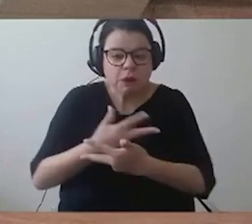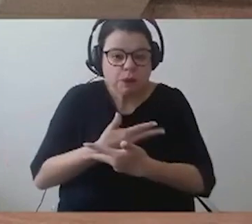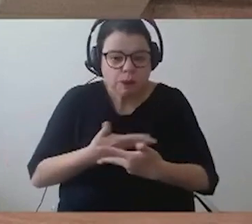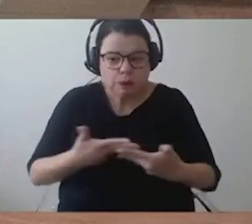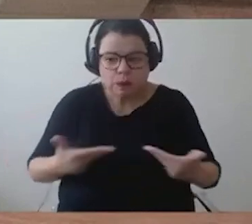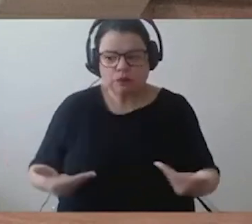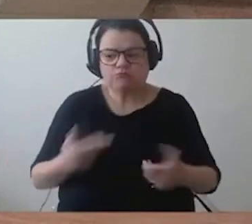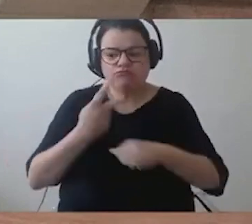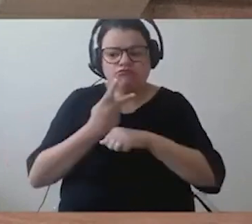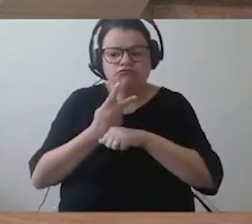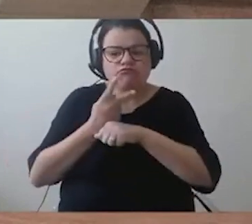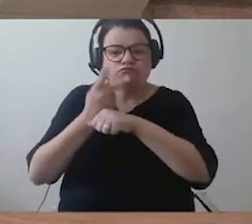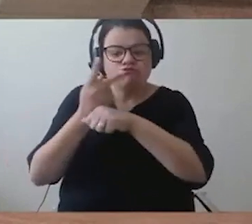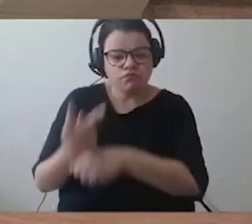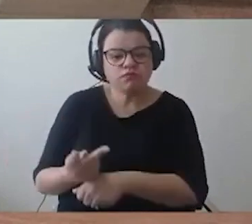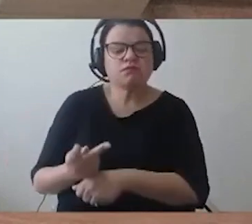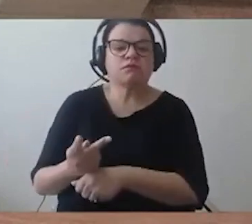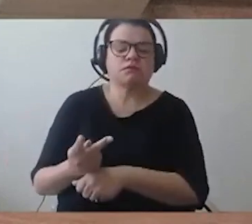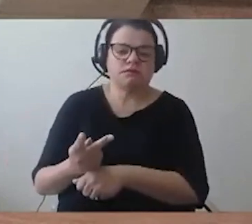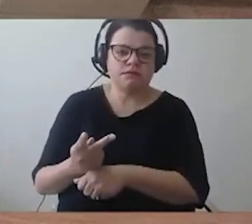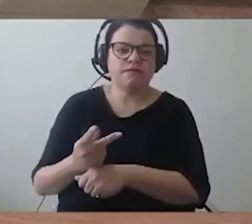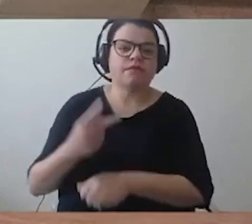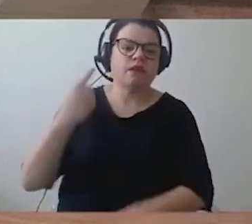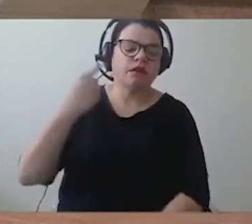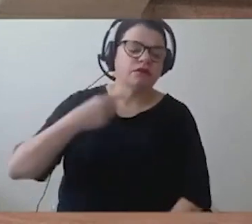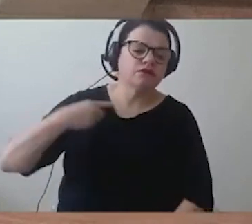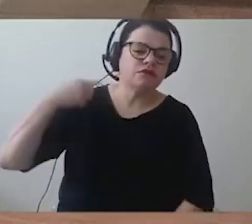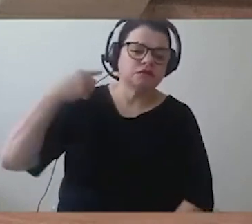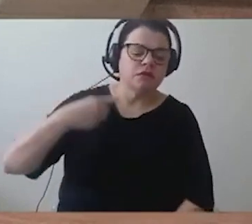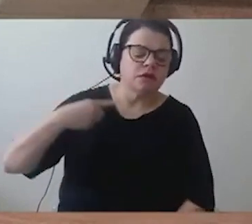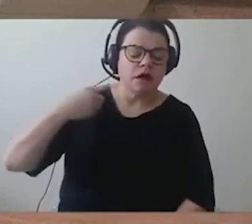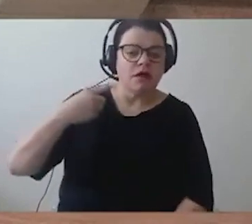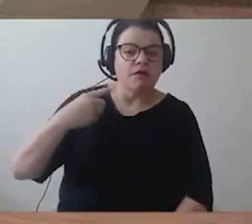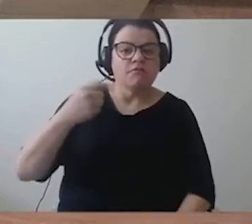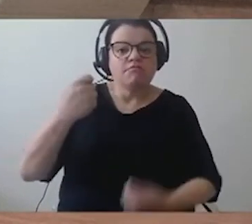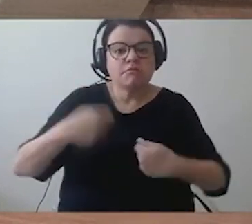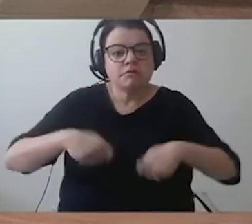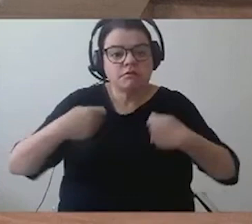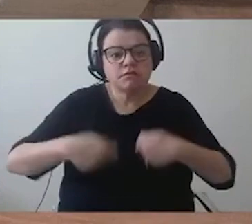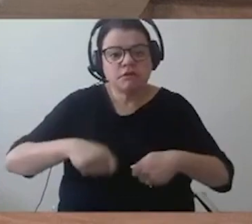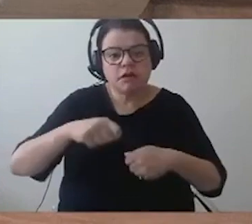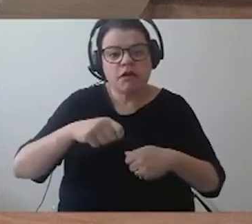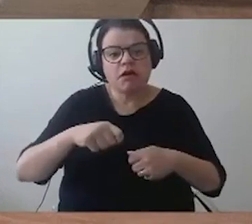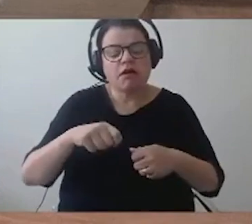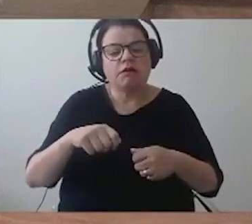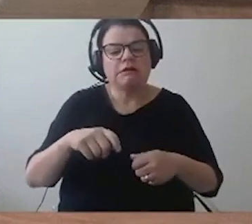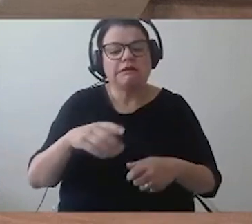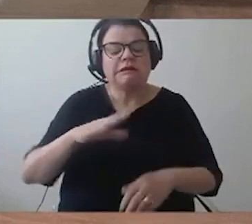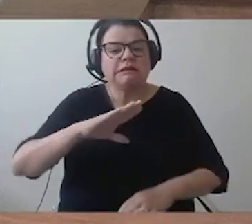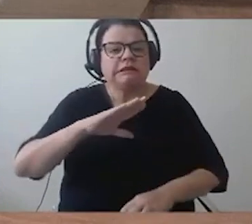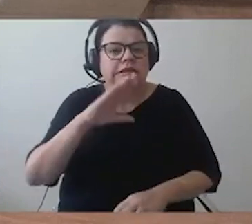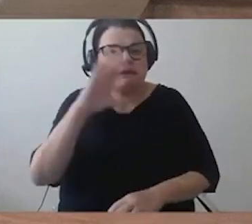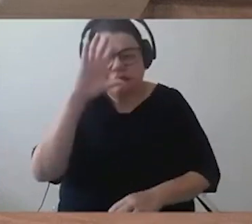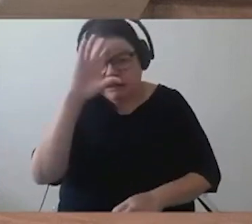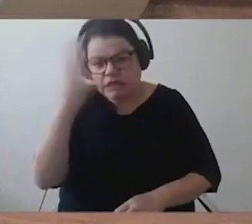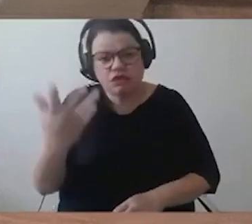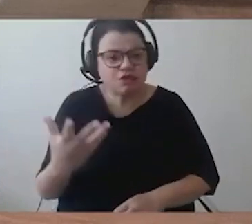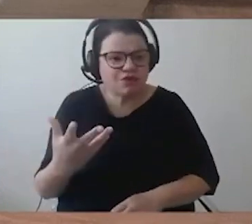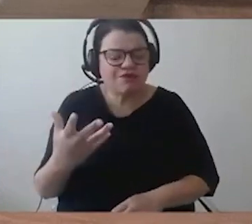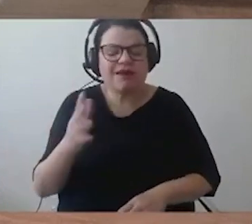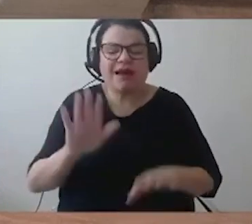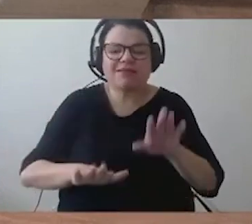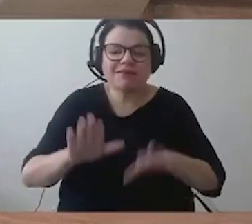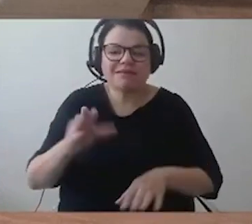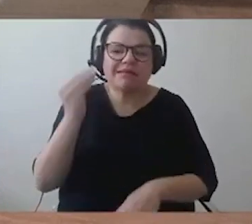é porque está precisando de resolver uma situação que já tentou de todas as formas, às vezes de maneira amigável, às vezes de